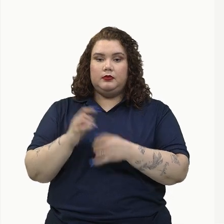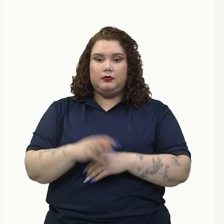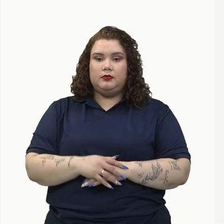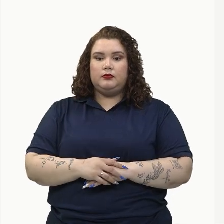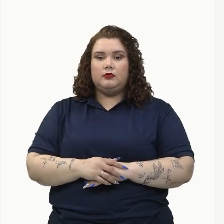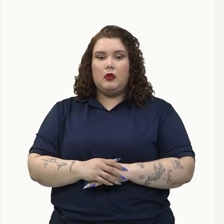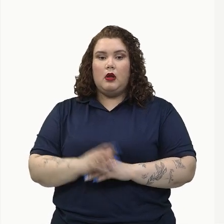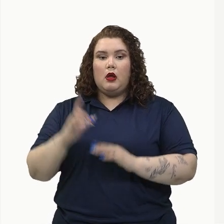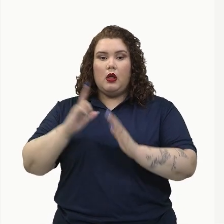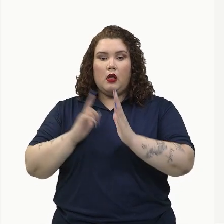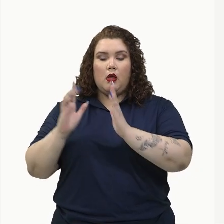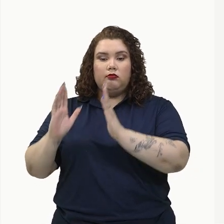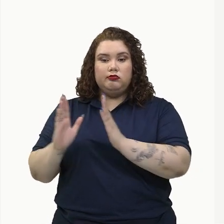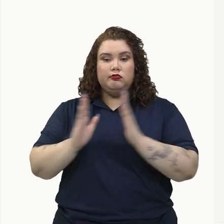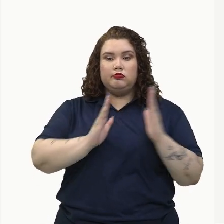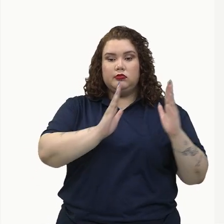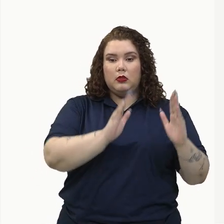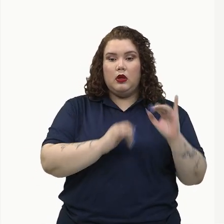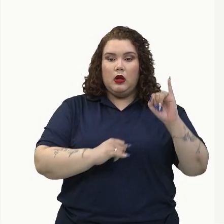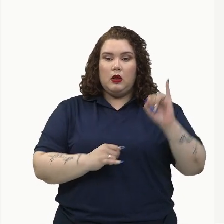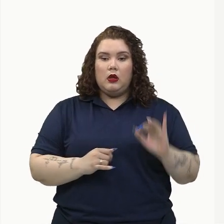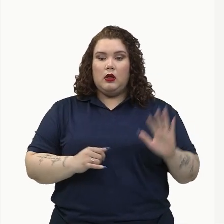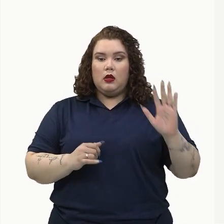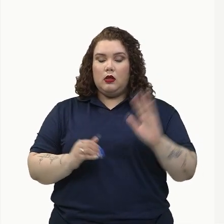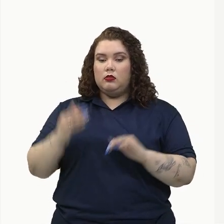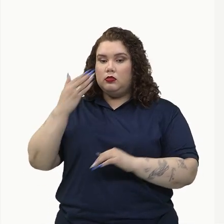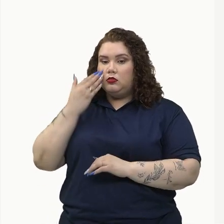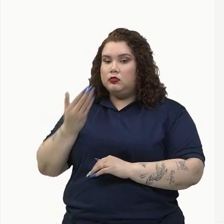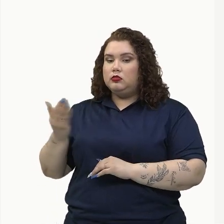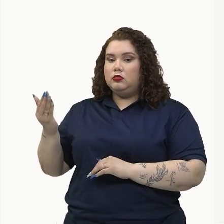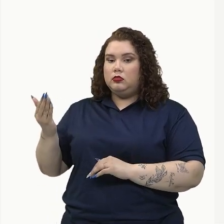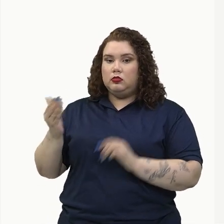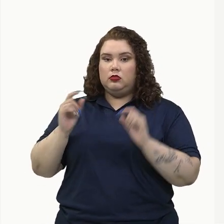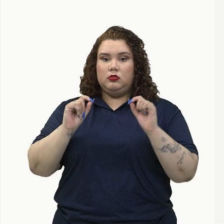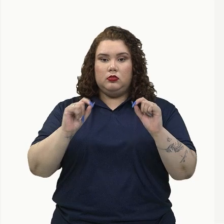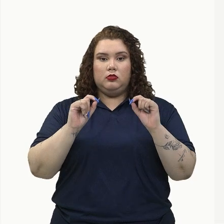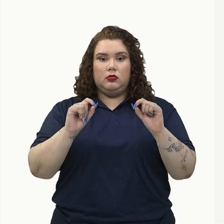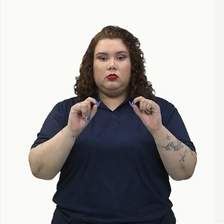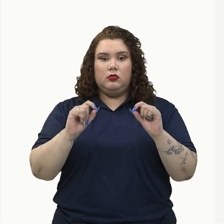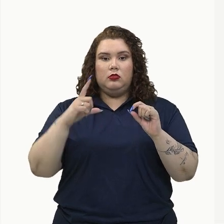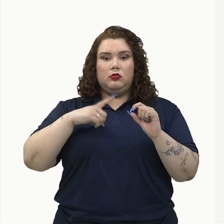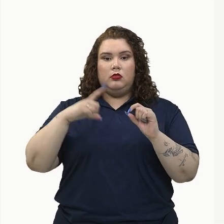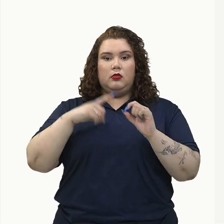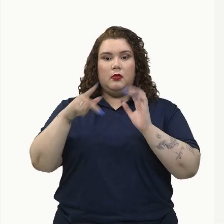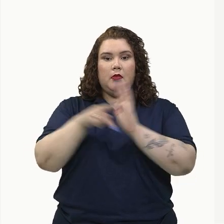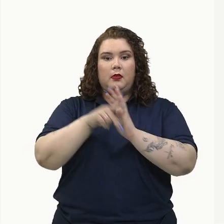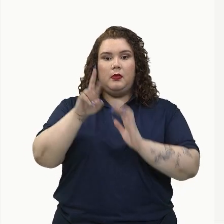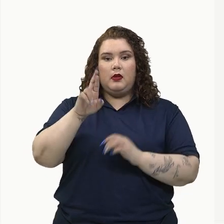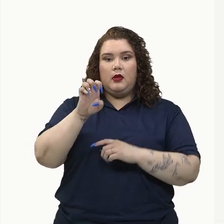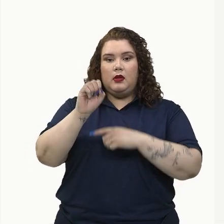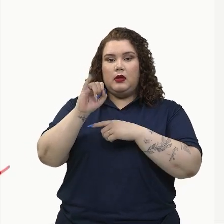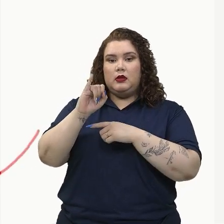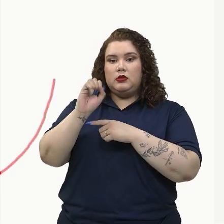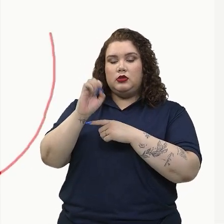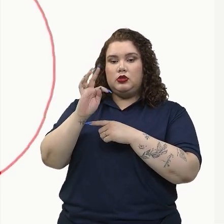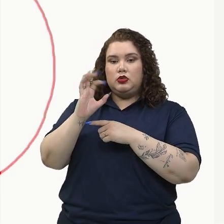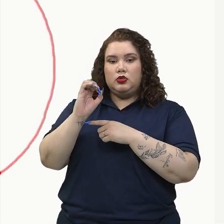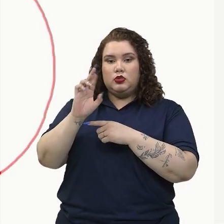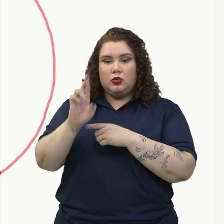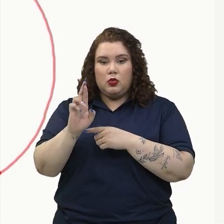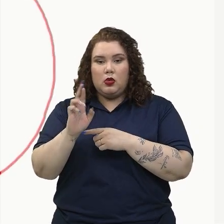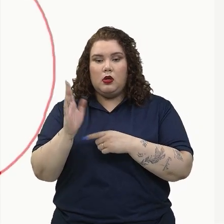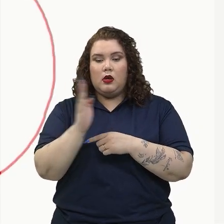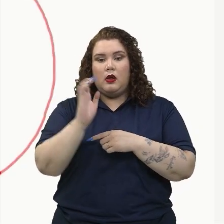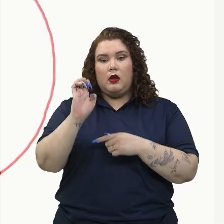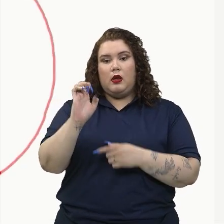E ao lado dessa figura, a gente tem o que a gente chama de resistor equivalente. Olha aqui. Pessoal, esse conceito de